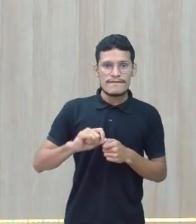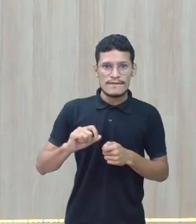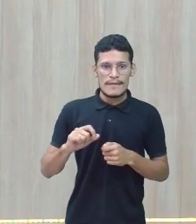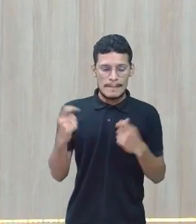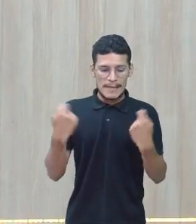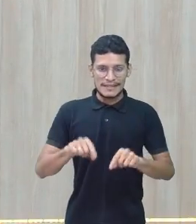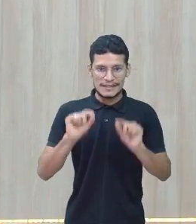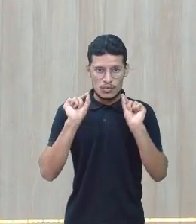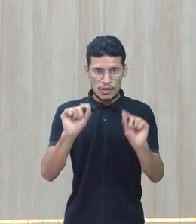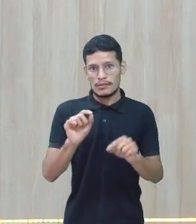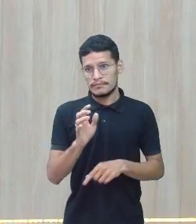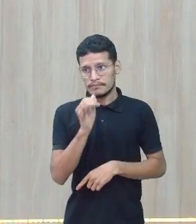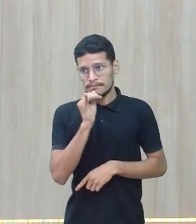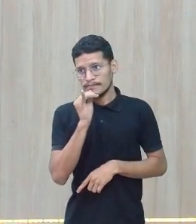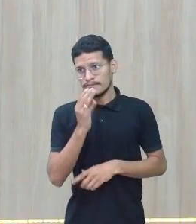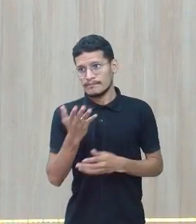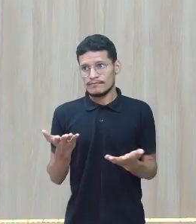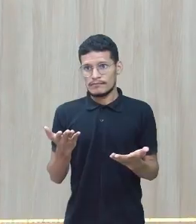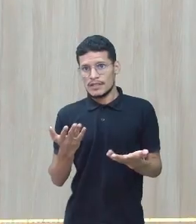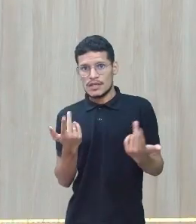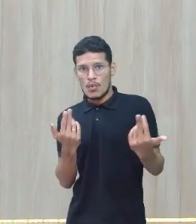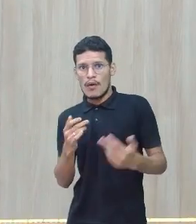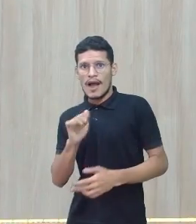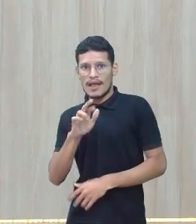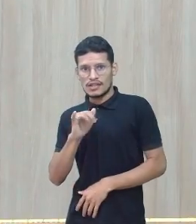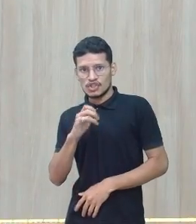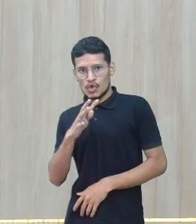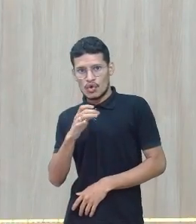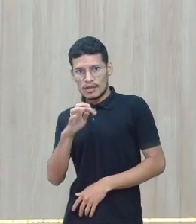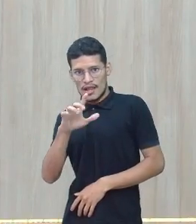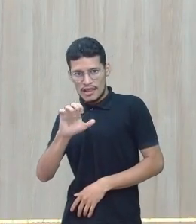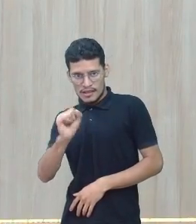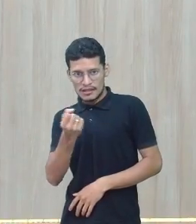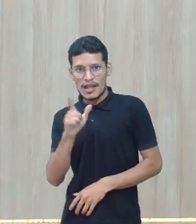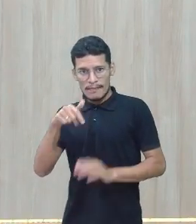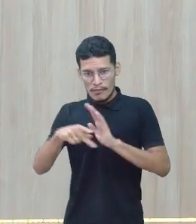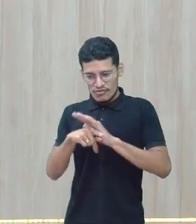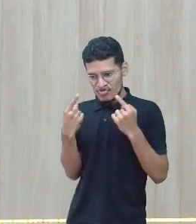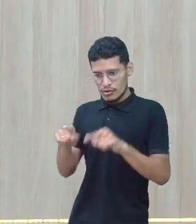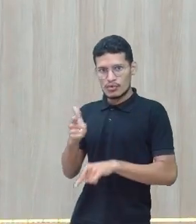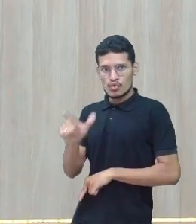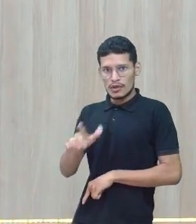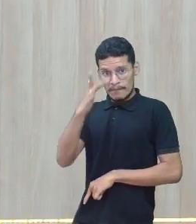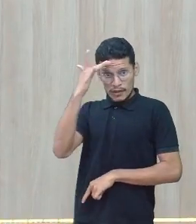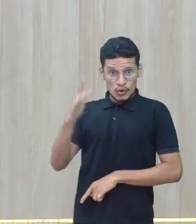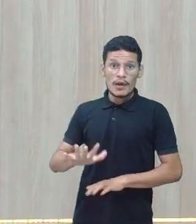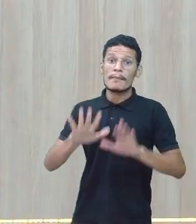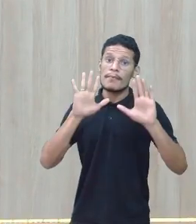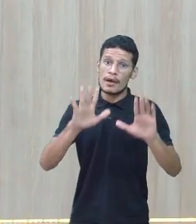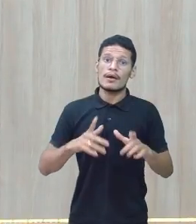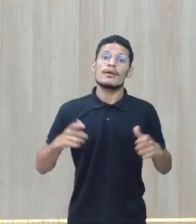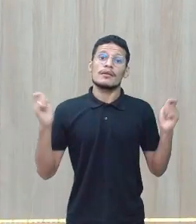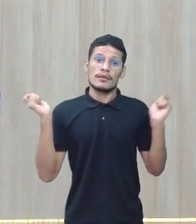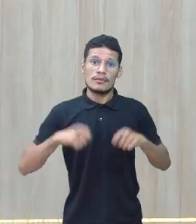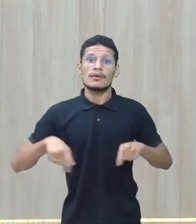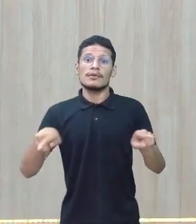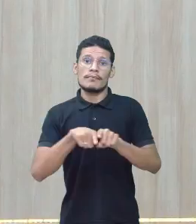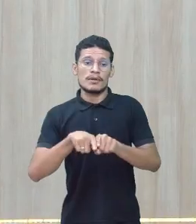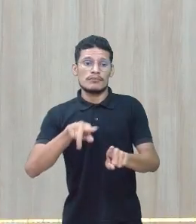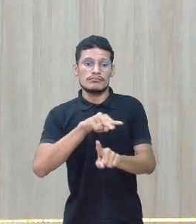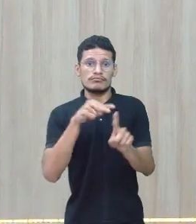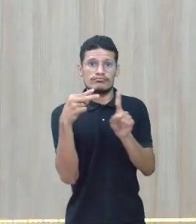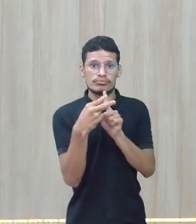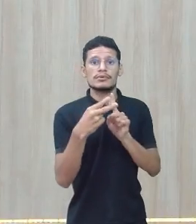ser, como Aristóteles estava falando, o ridículo de alguém. Mas ele pode ser também um ponto de